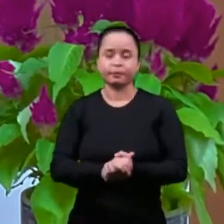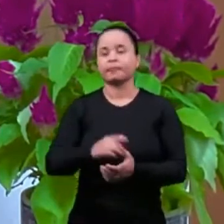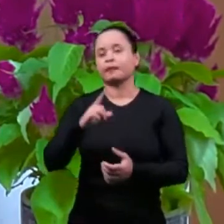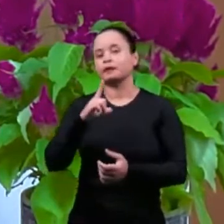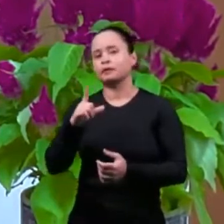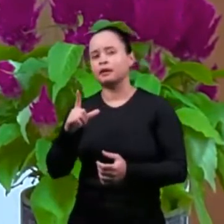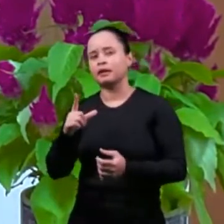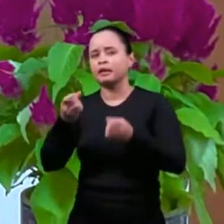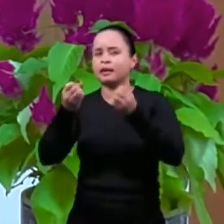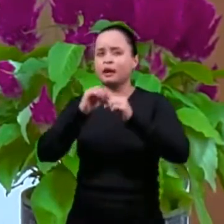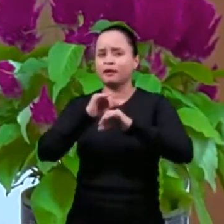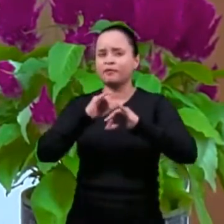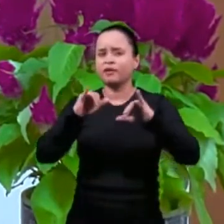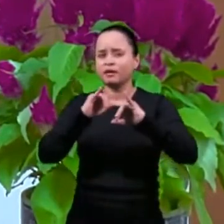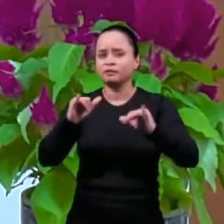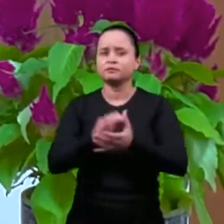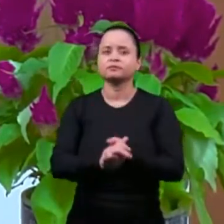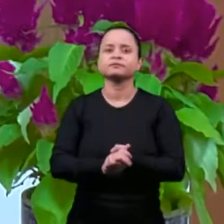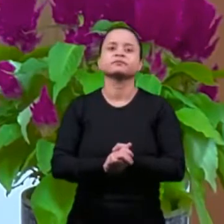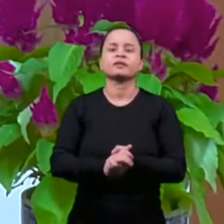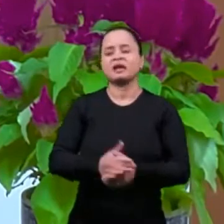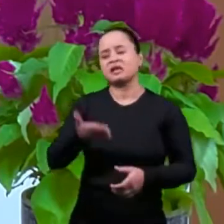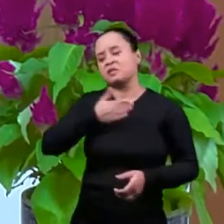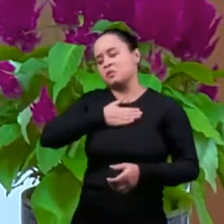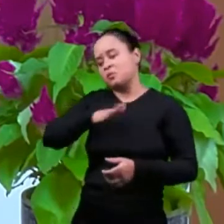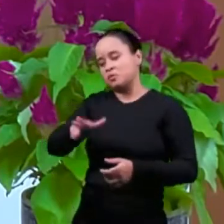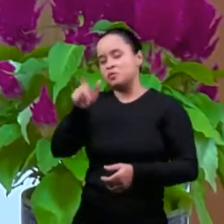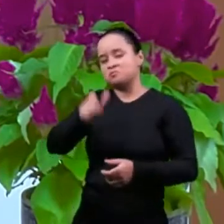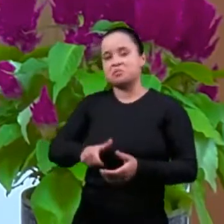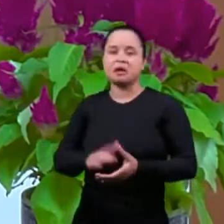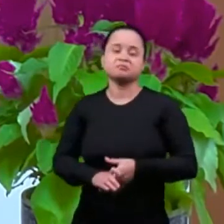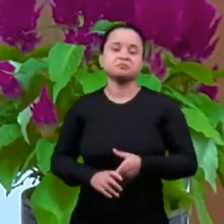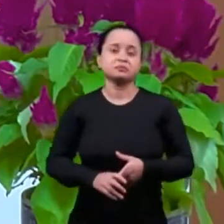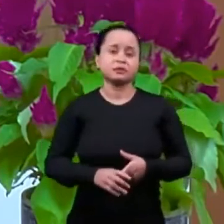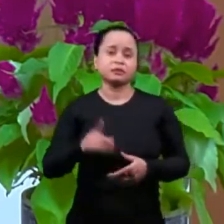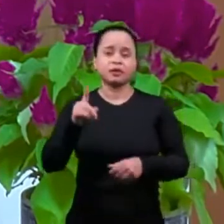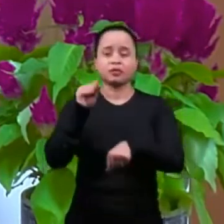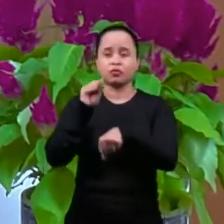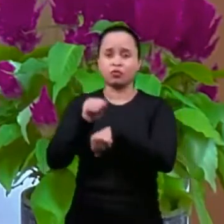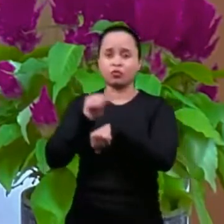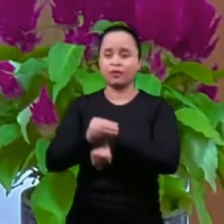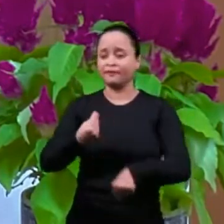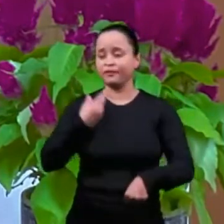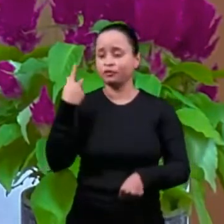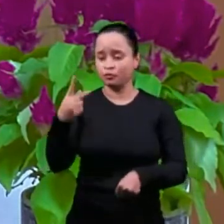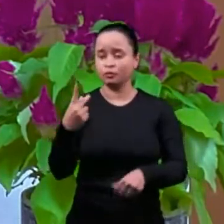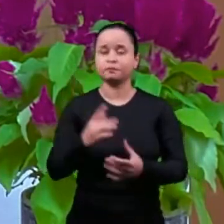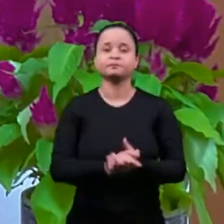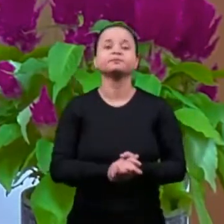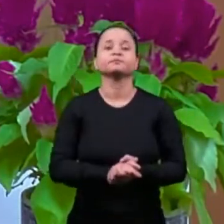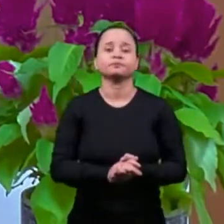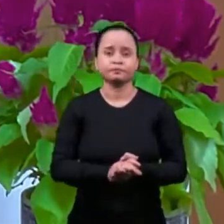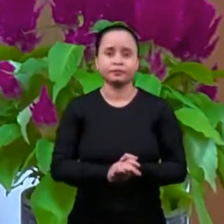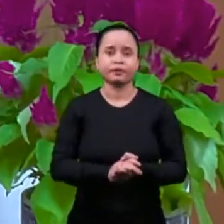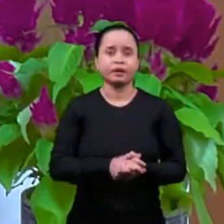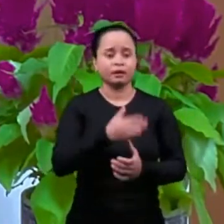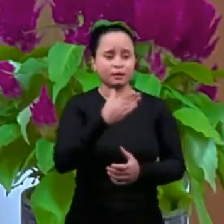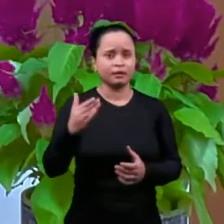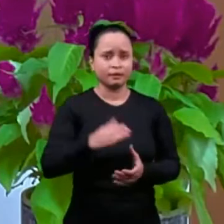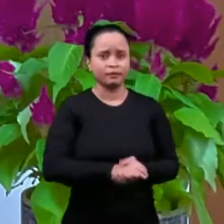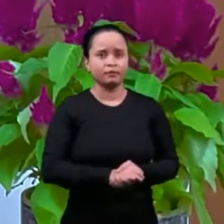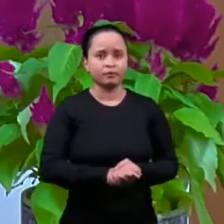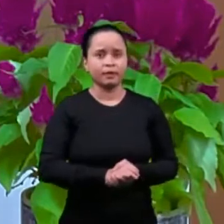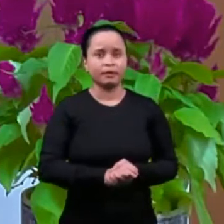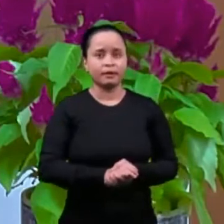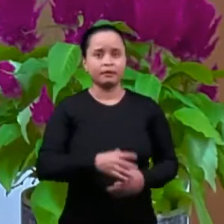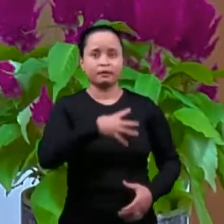dizem que desgostou dele e mandou que ele tomasse conta da vida dele, e foi o que ele fez, se suicidou